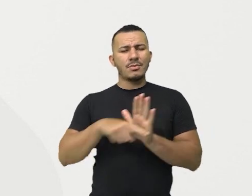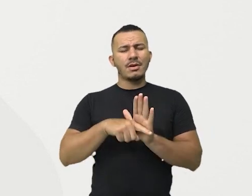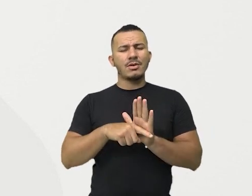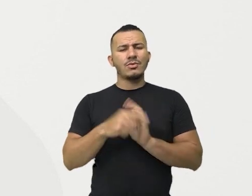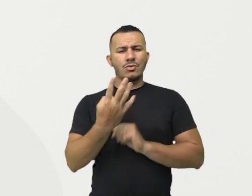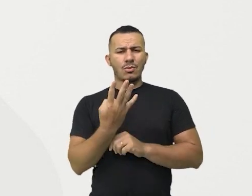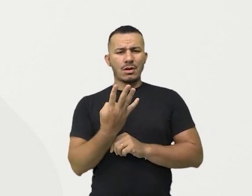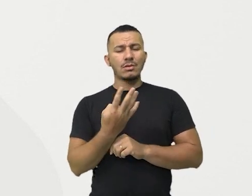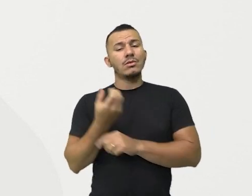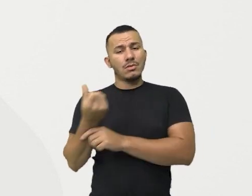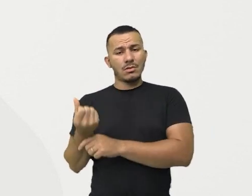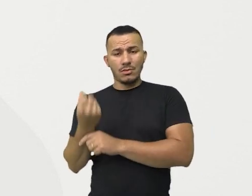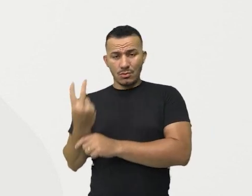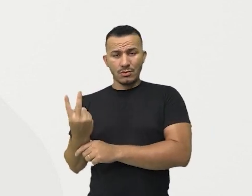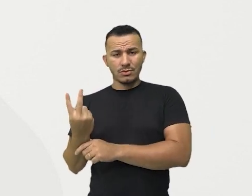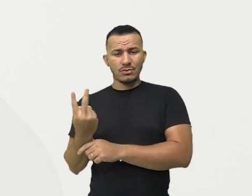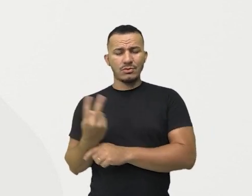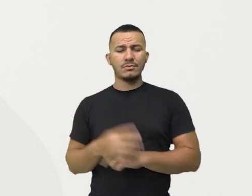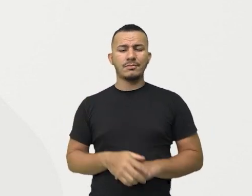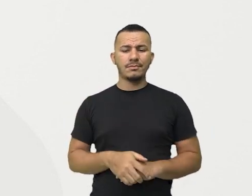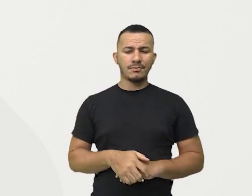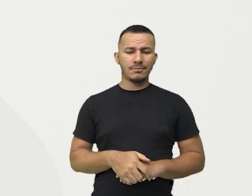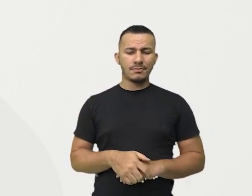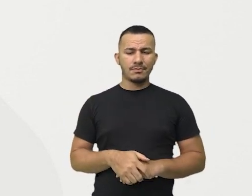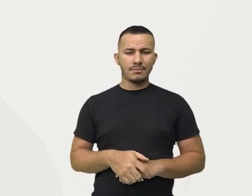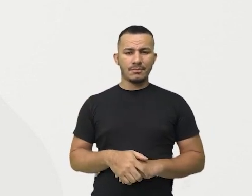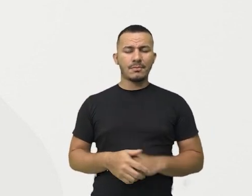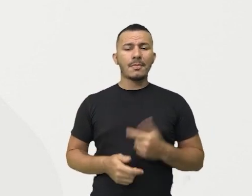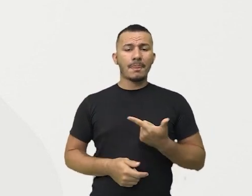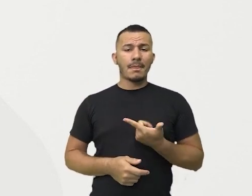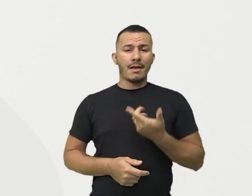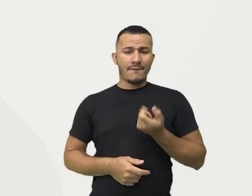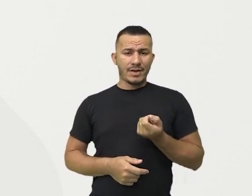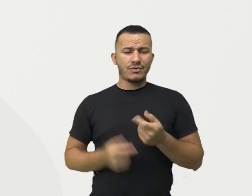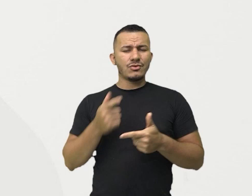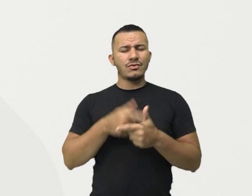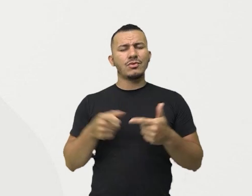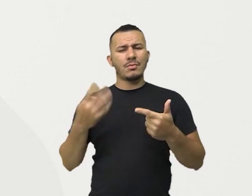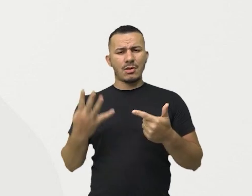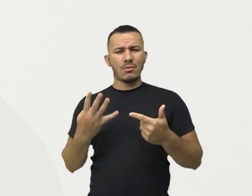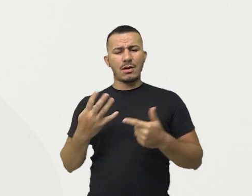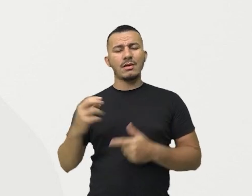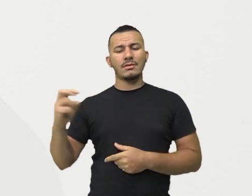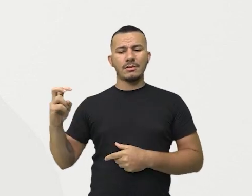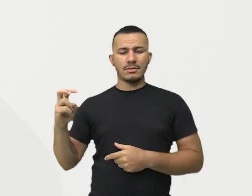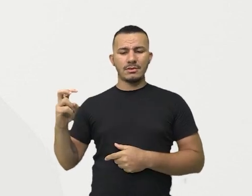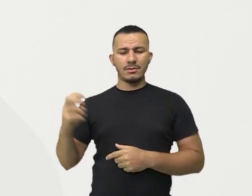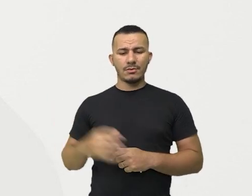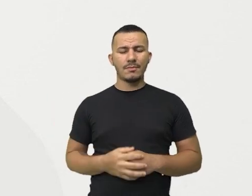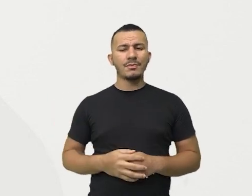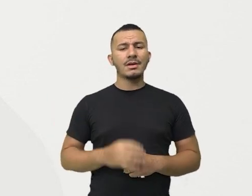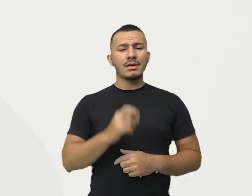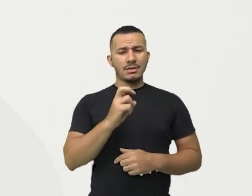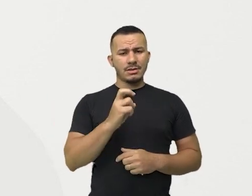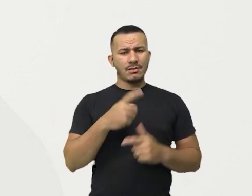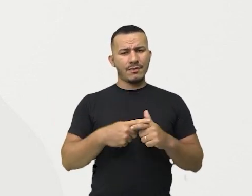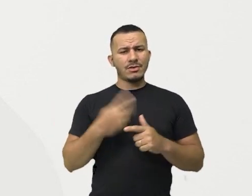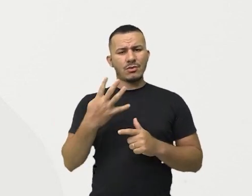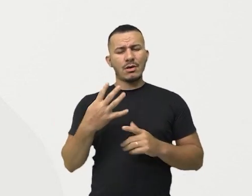4, 2. Baixa o 0. 20 dividido para 4 dá 5. 5 vezes